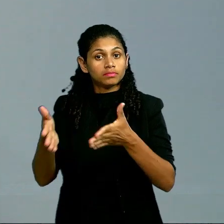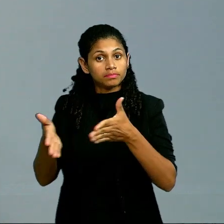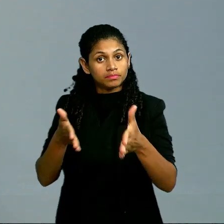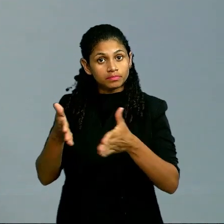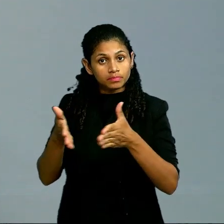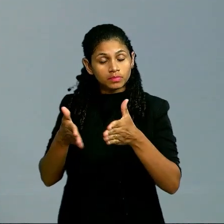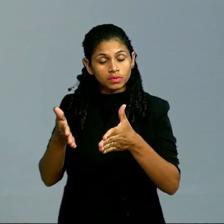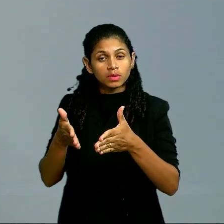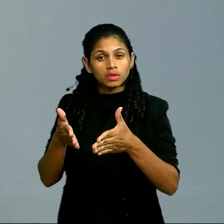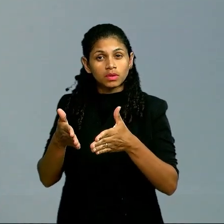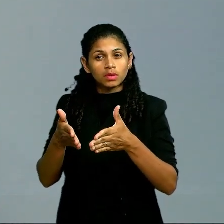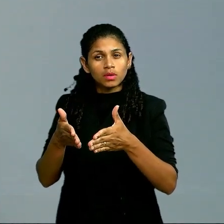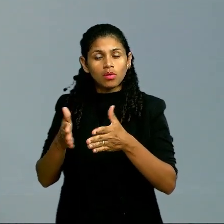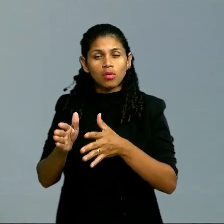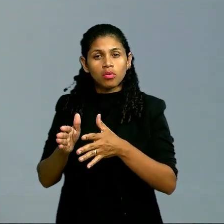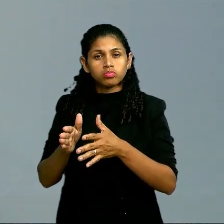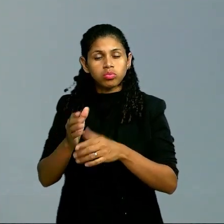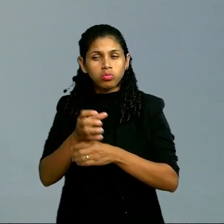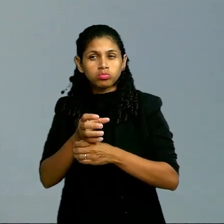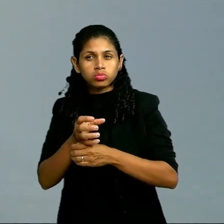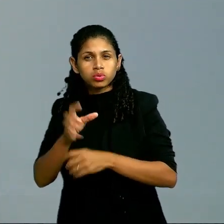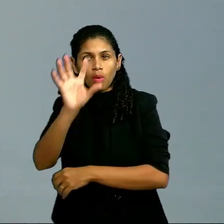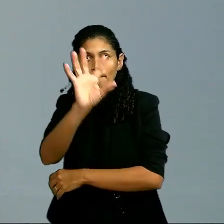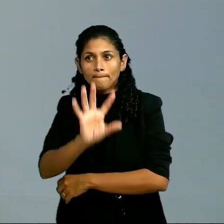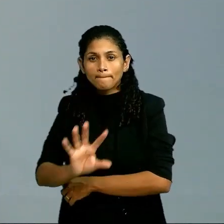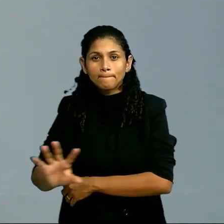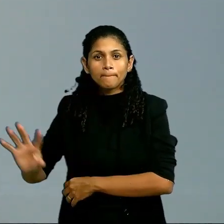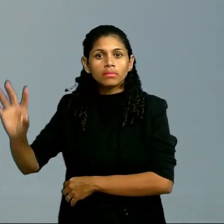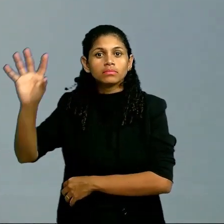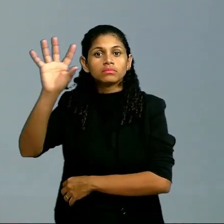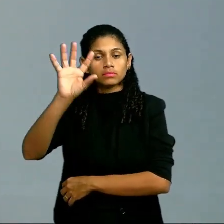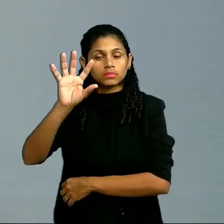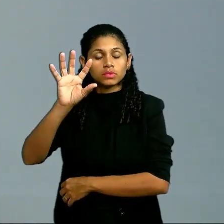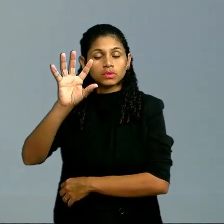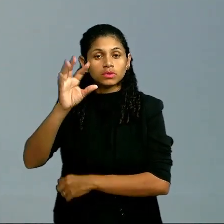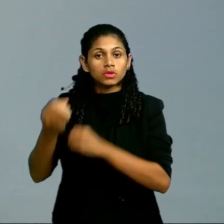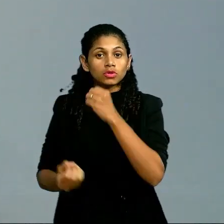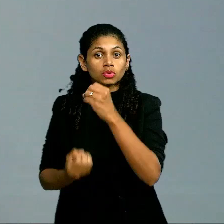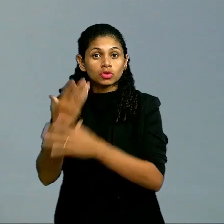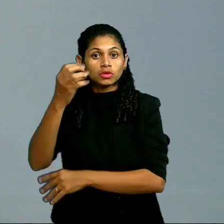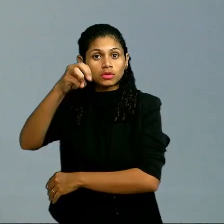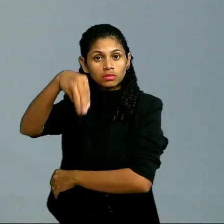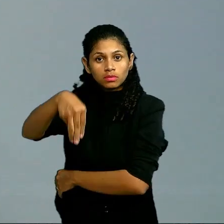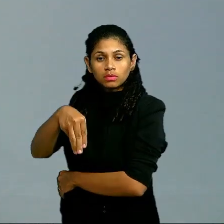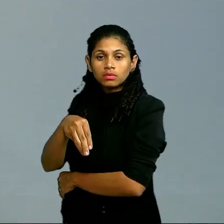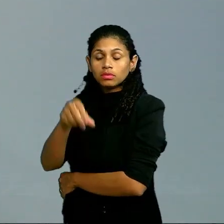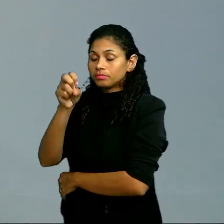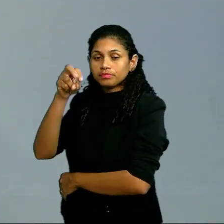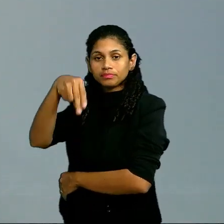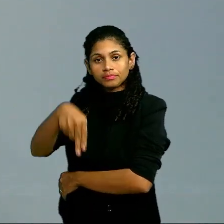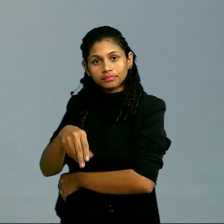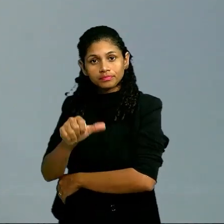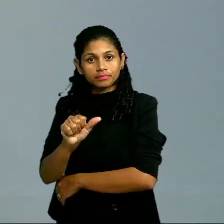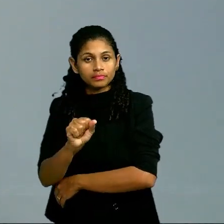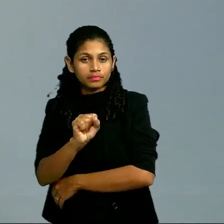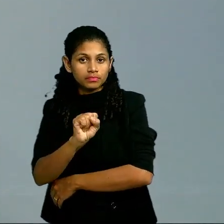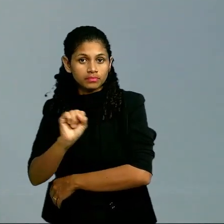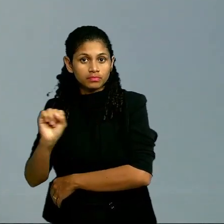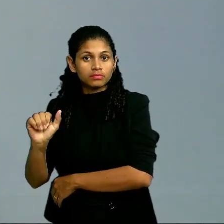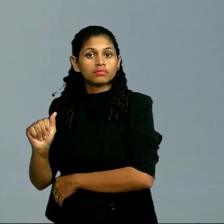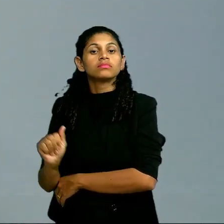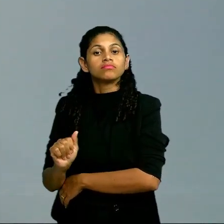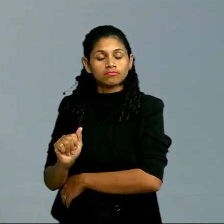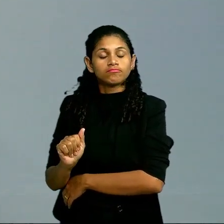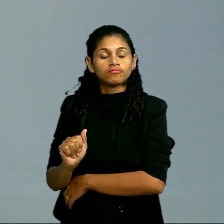da corrida espacial, que houve a fundação da NASA, né? Na aula passada eu não comentei, mas aí eu